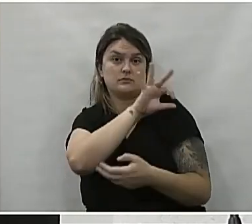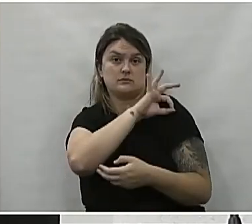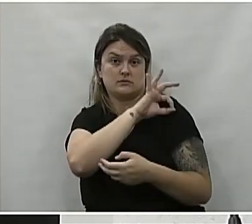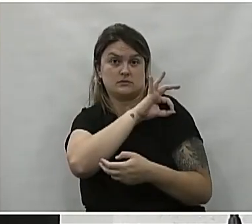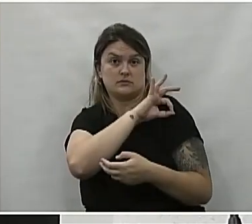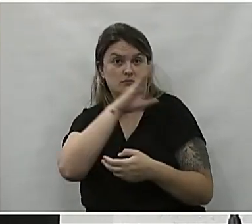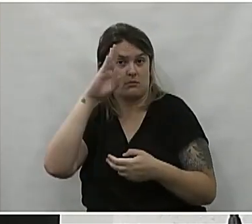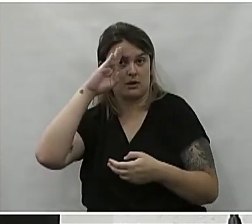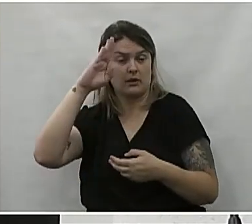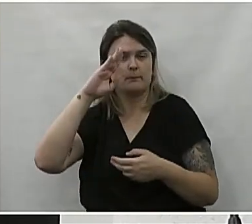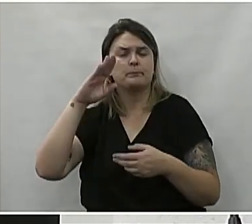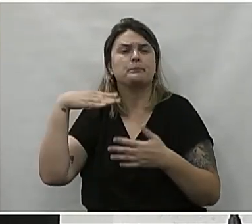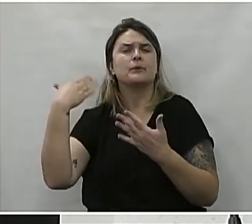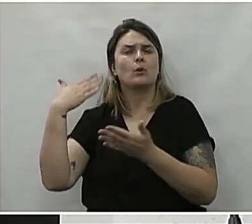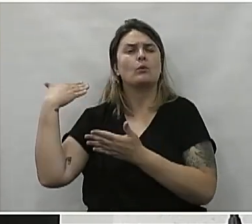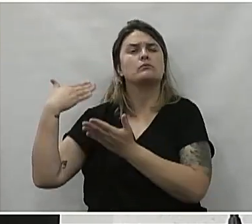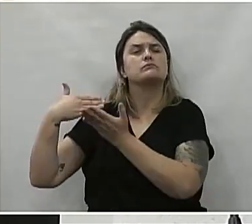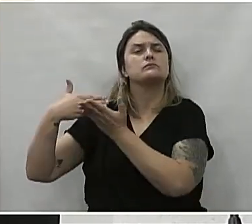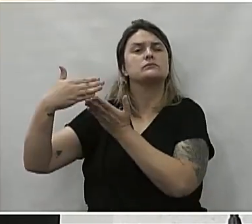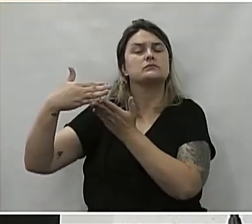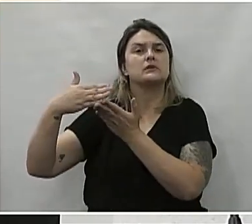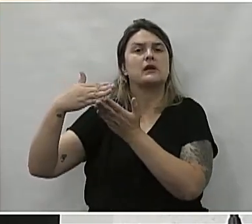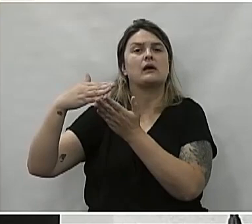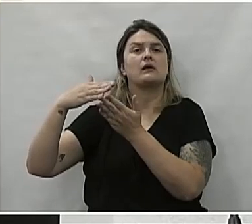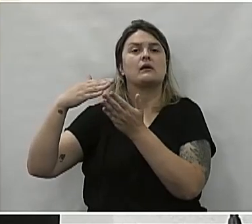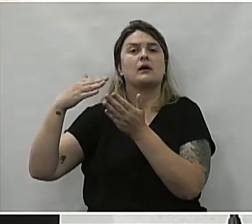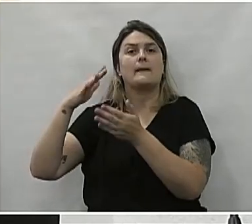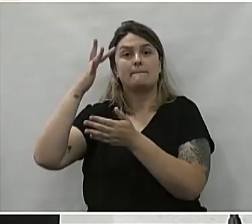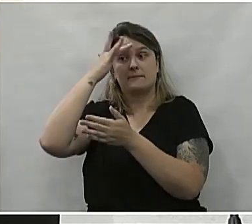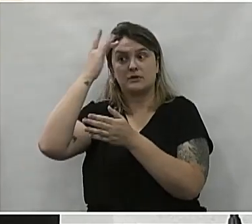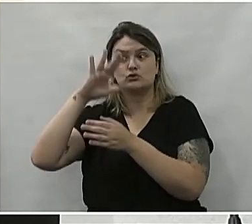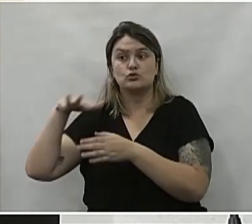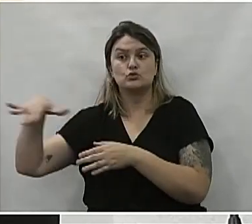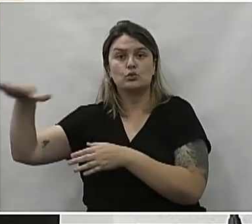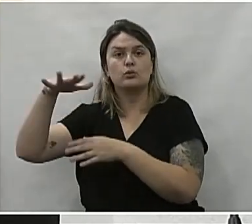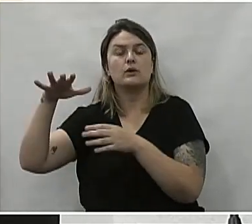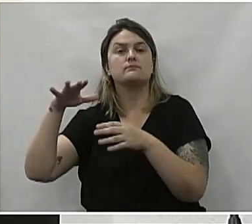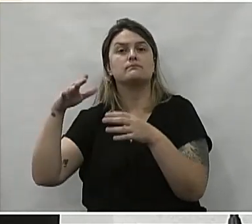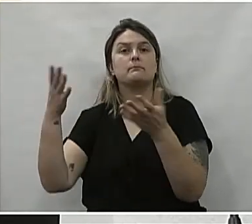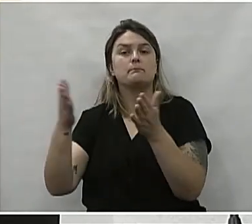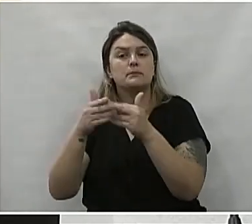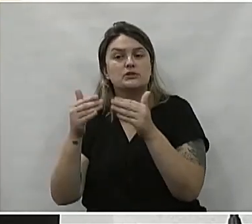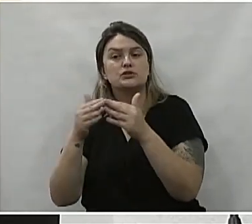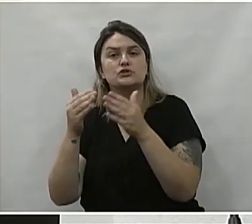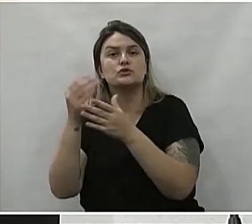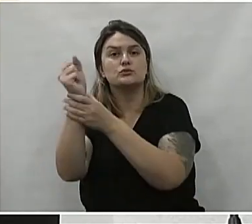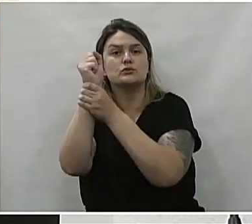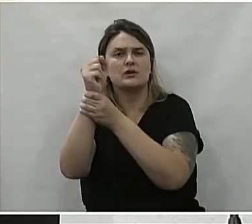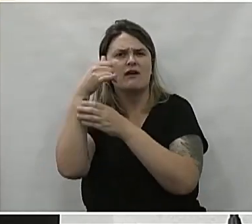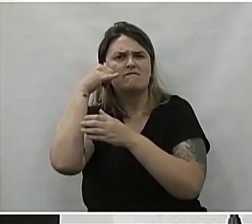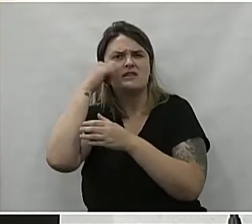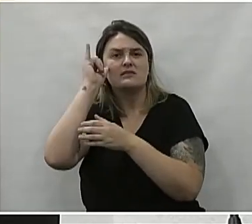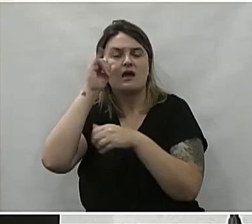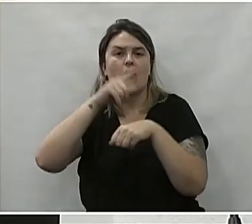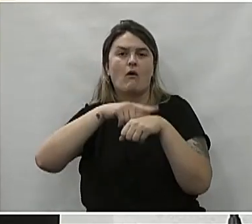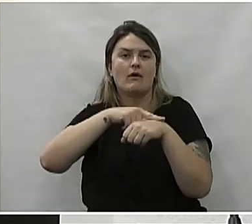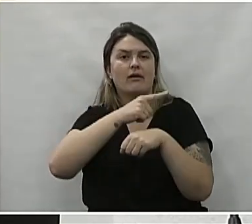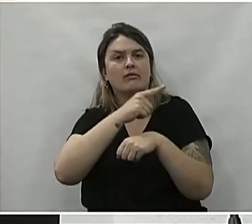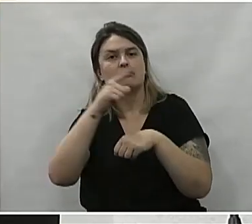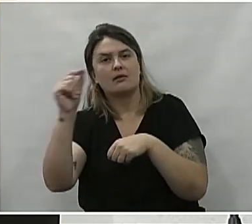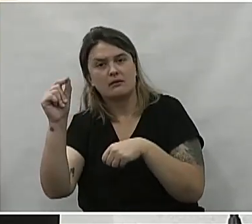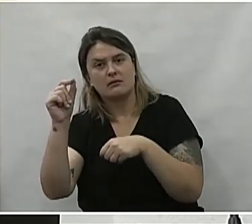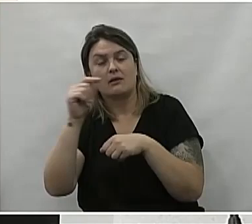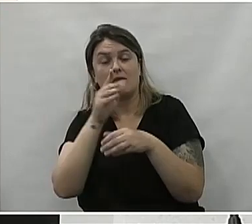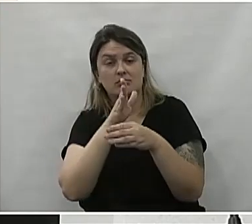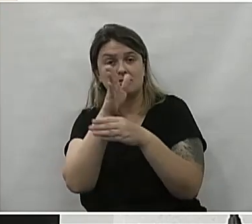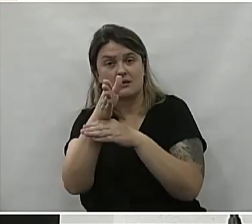No início O apelo pela segurança Era no sentido De evitar ocorrências Nas entradas Saídas das